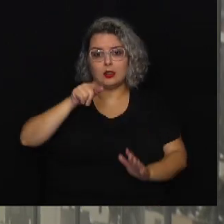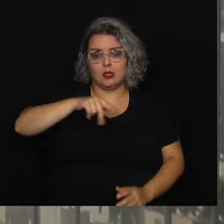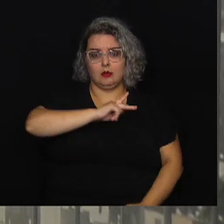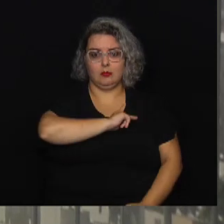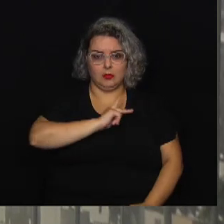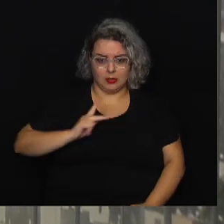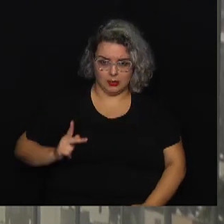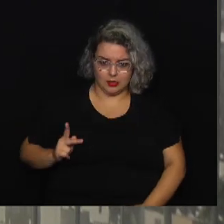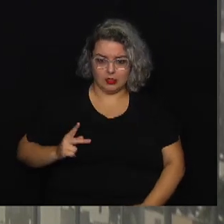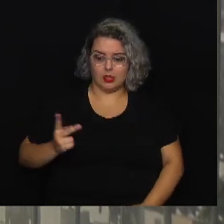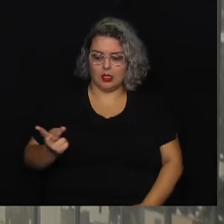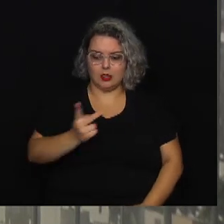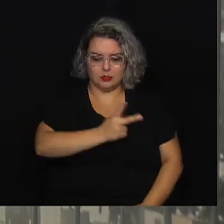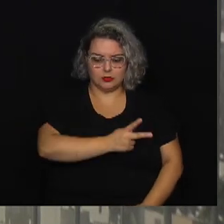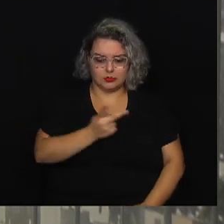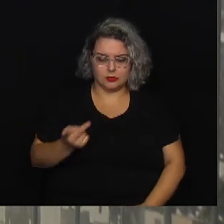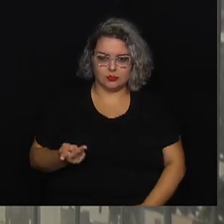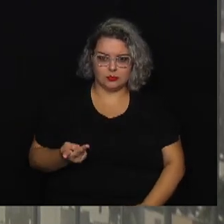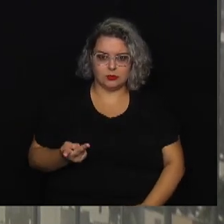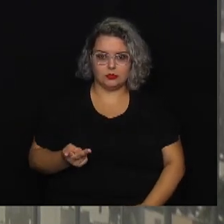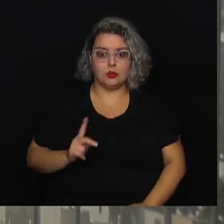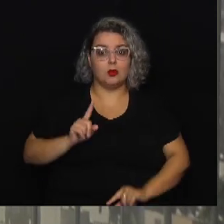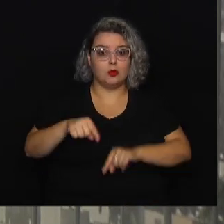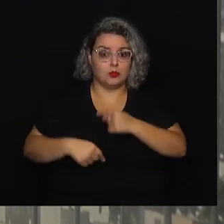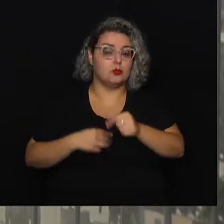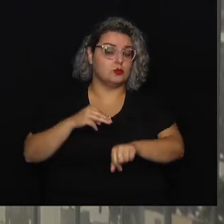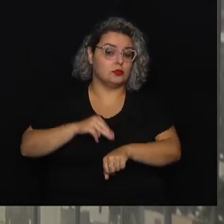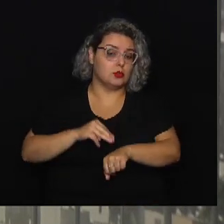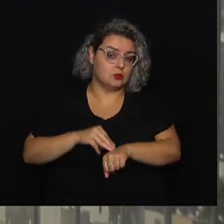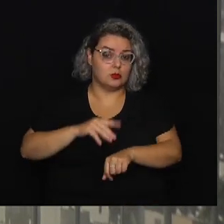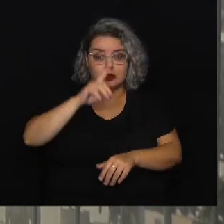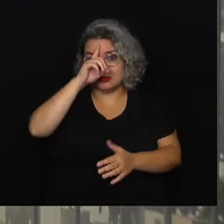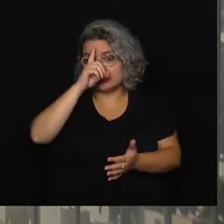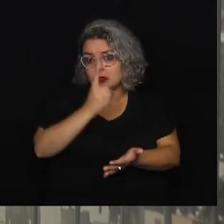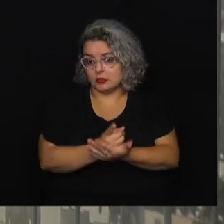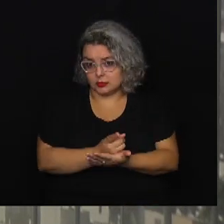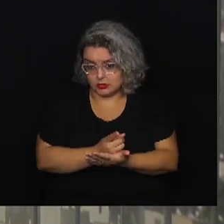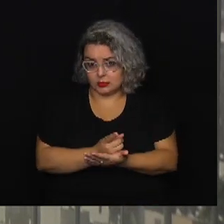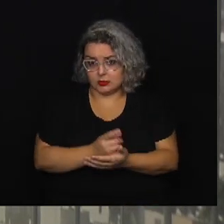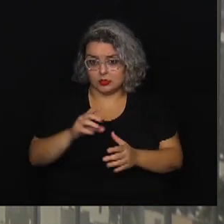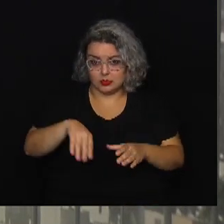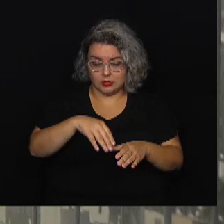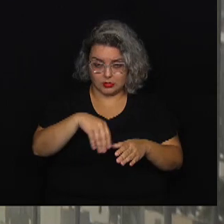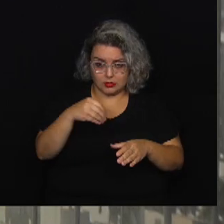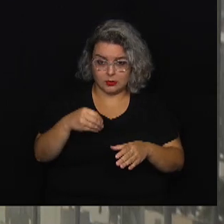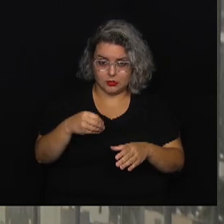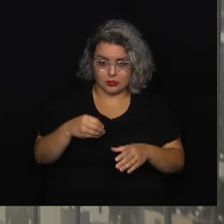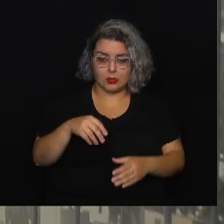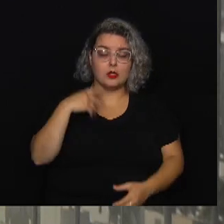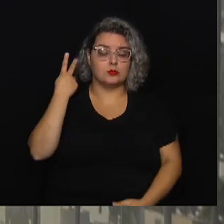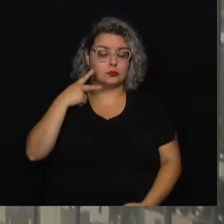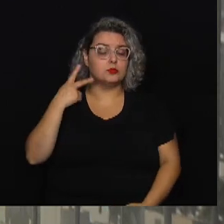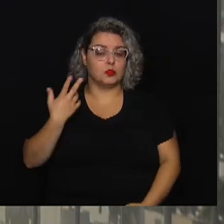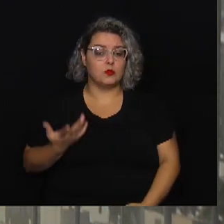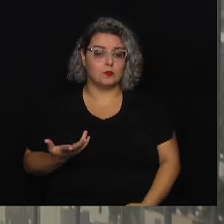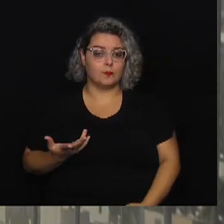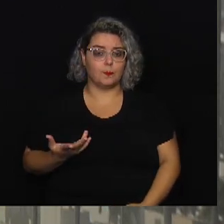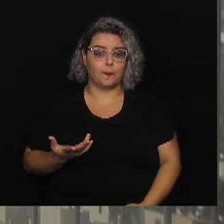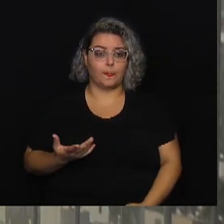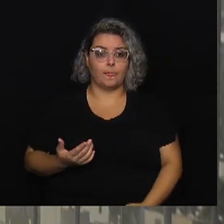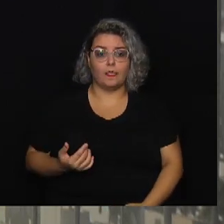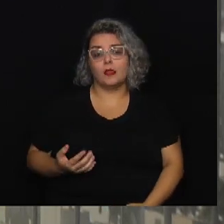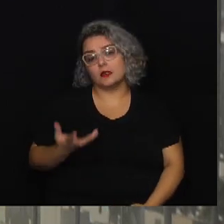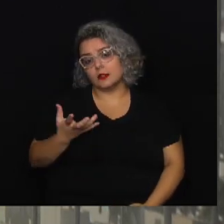presidir ambas. Os demais integrantes foram definidos em sorteio entre os parlamentares que